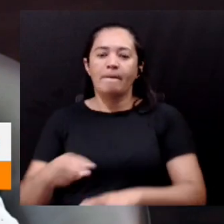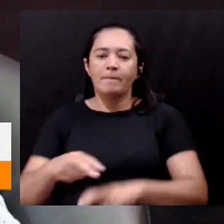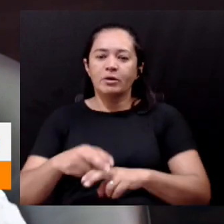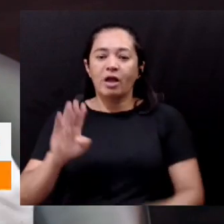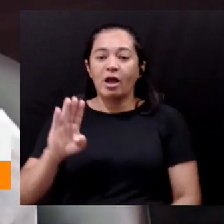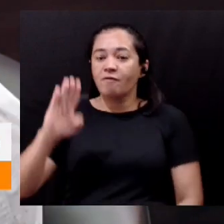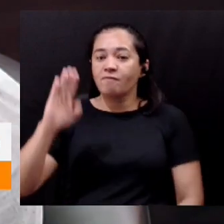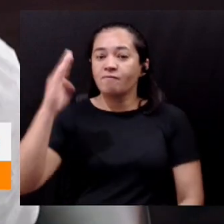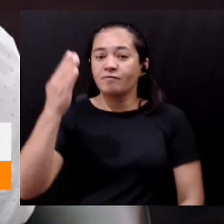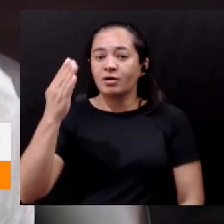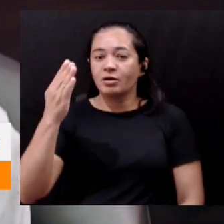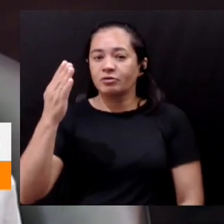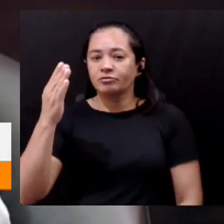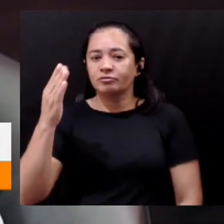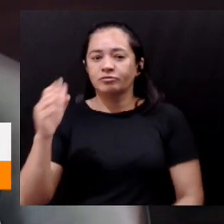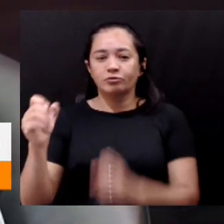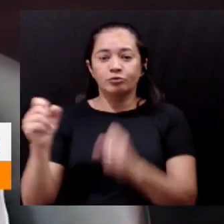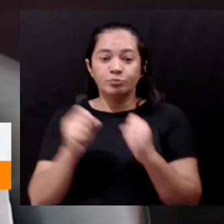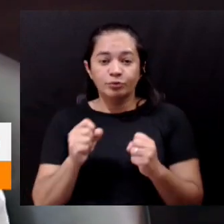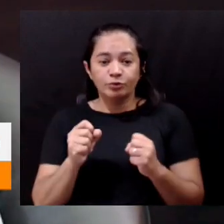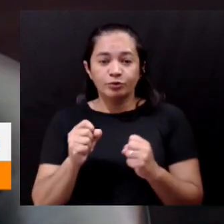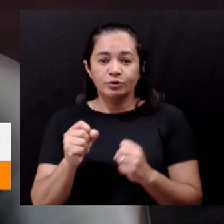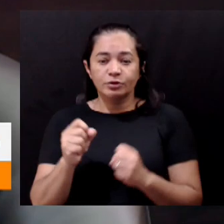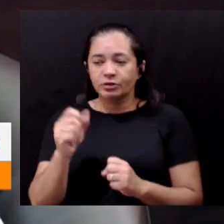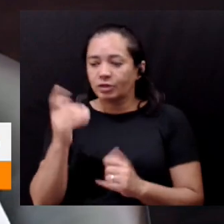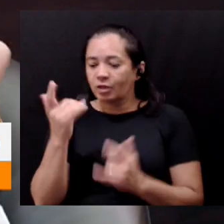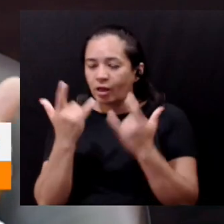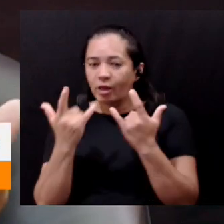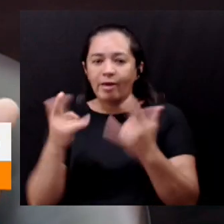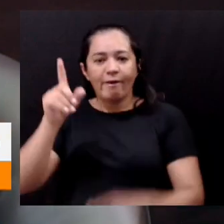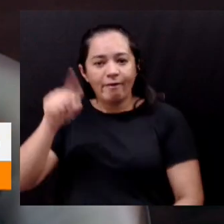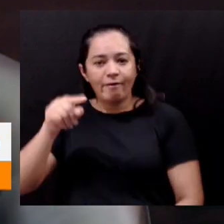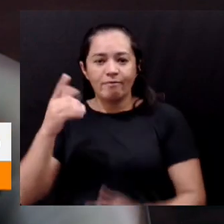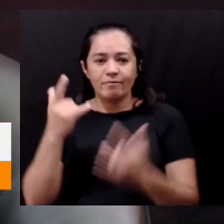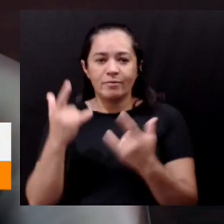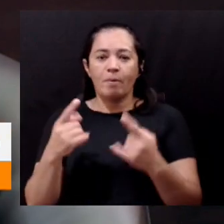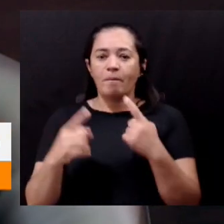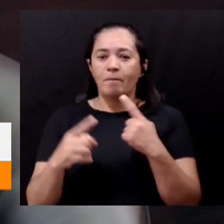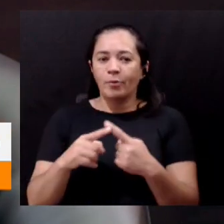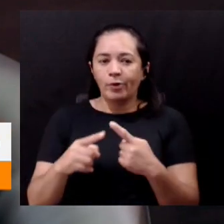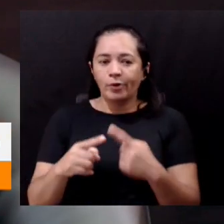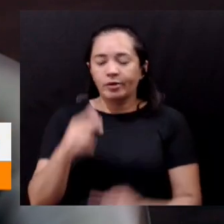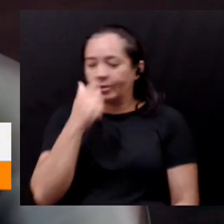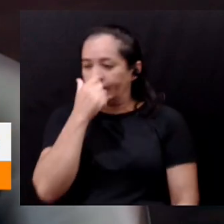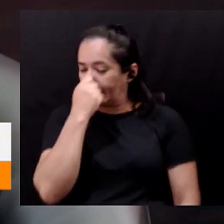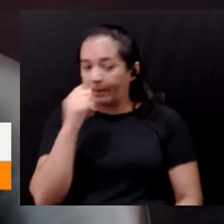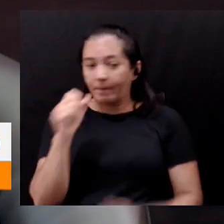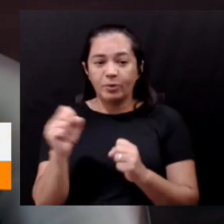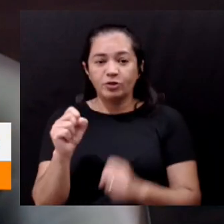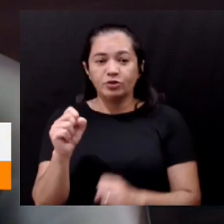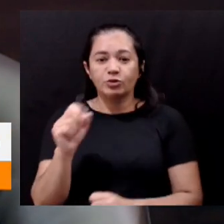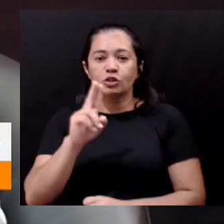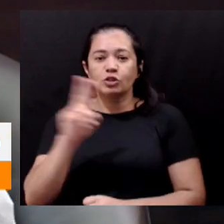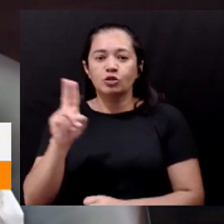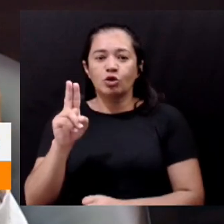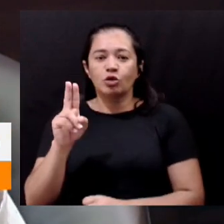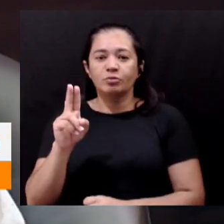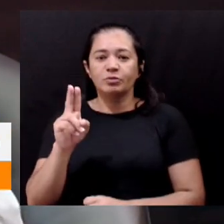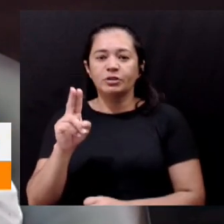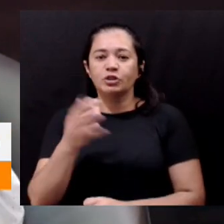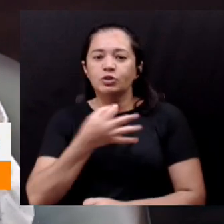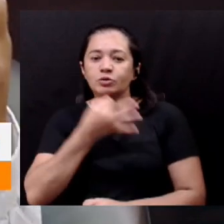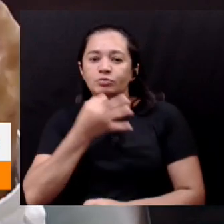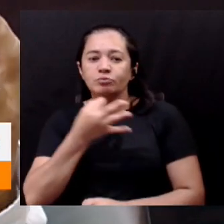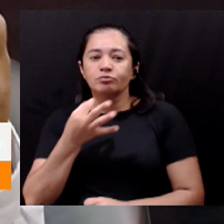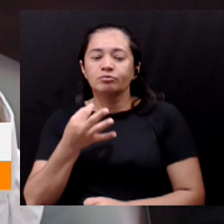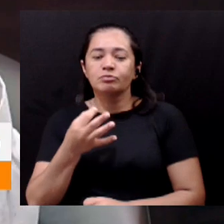sim, eu posso, porque rebaixa esse filtro, o que poderíamos chamar de senso crítico, né? Então esse senso